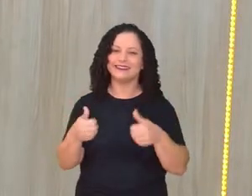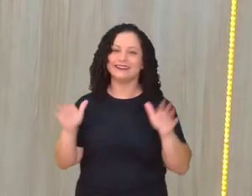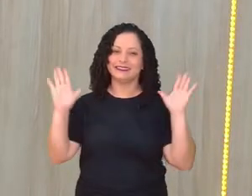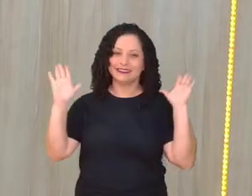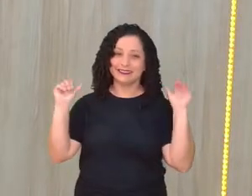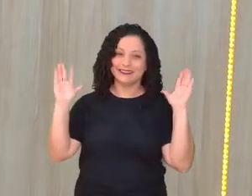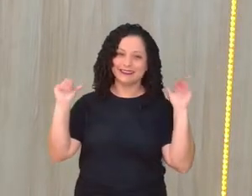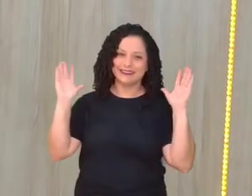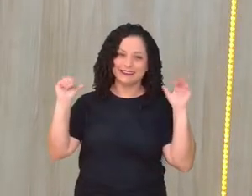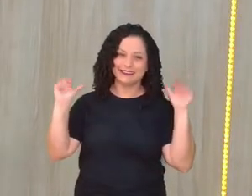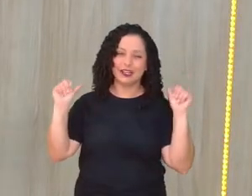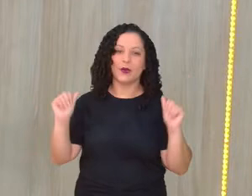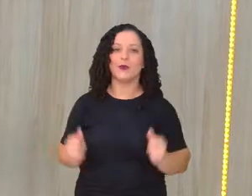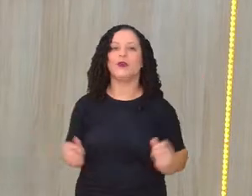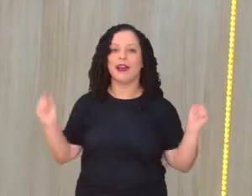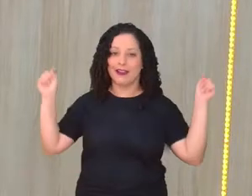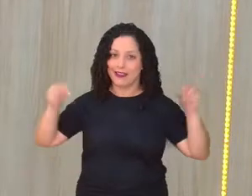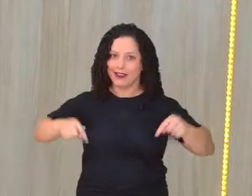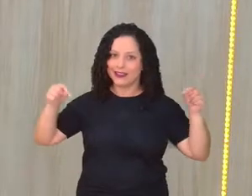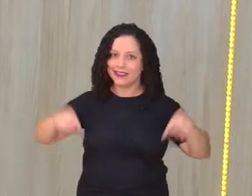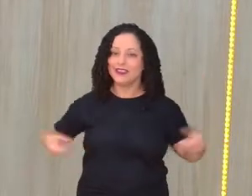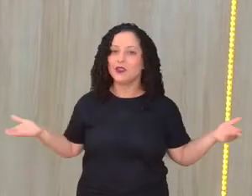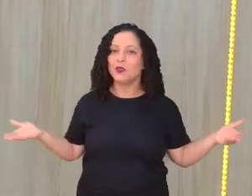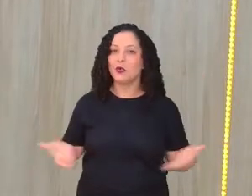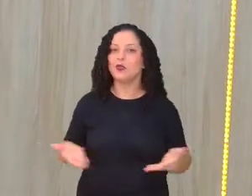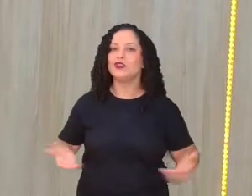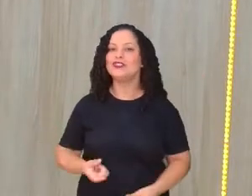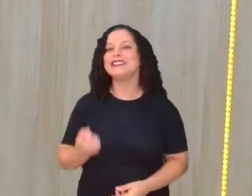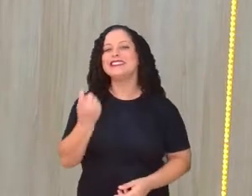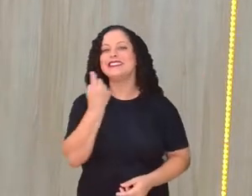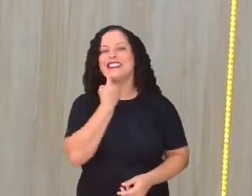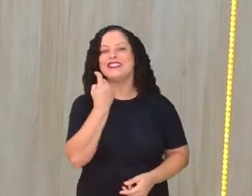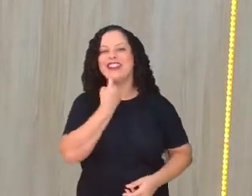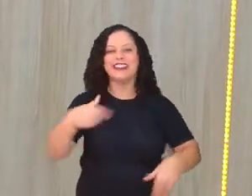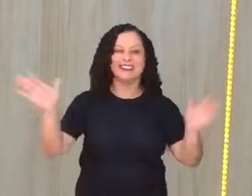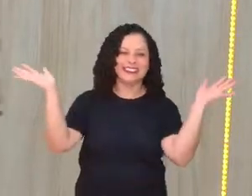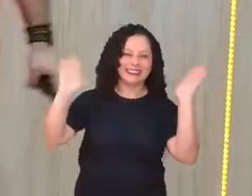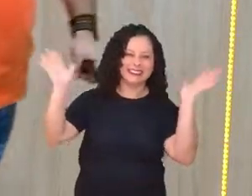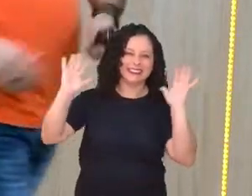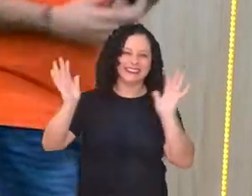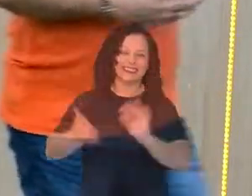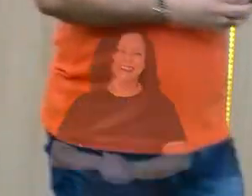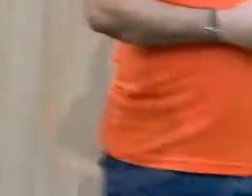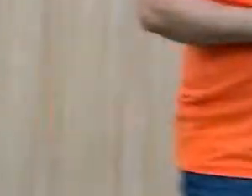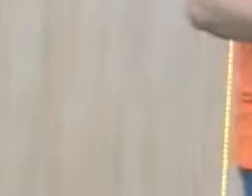Até a próxima aula, porque pra gente hoje sextou. E tchau, tchau.